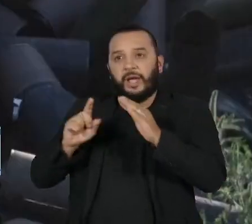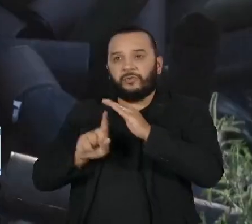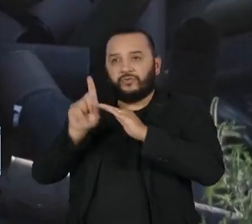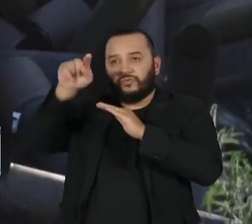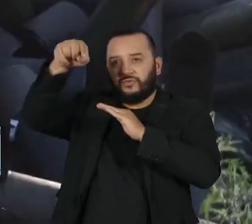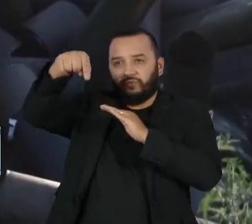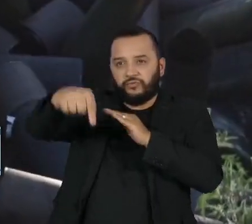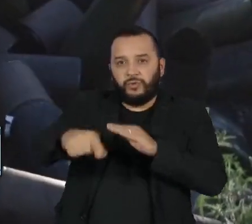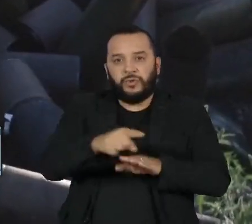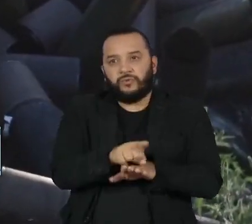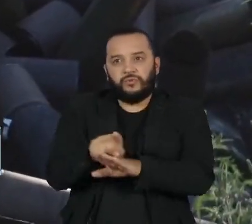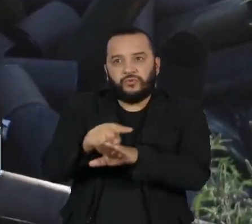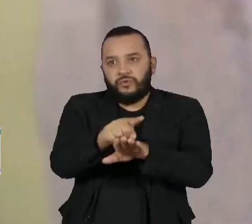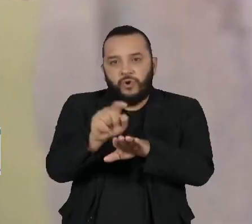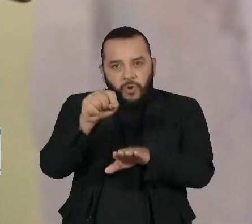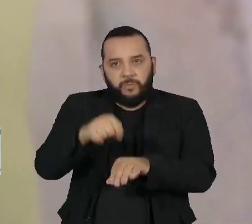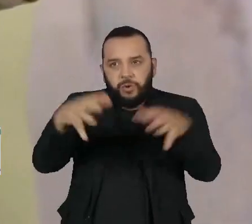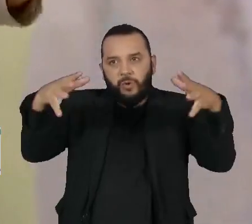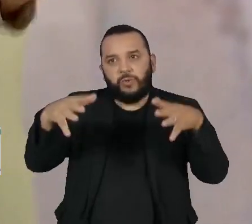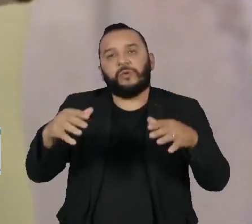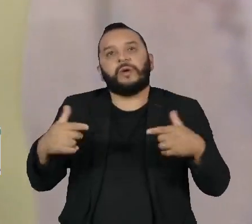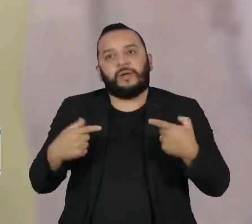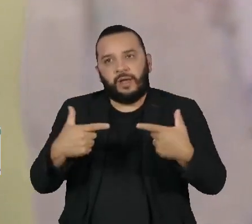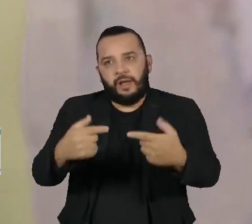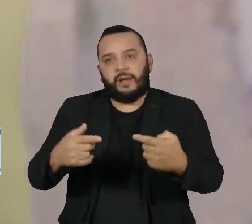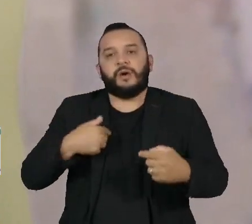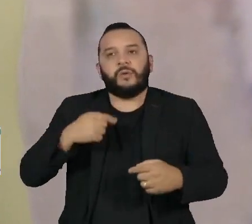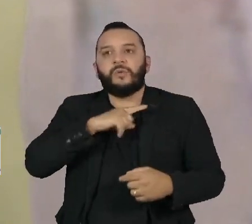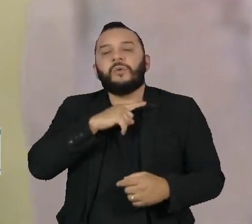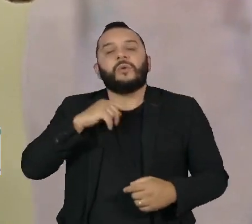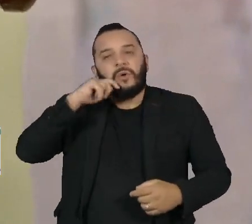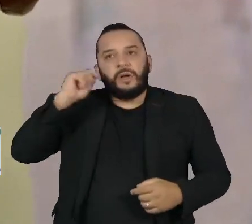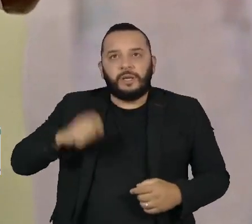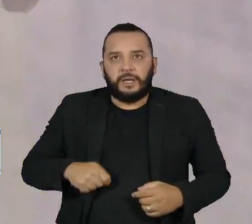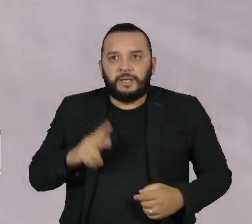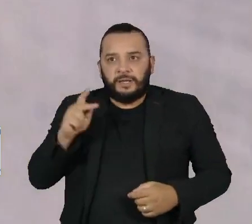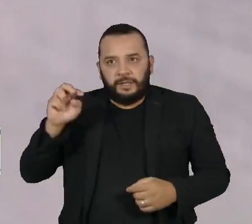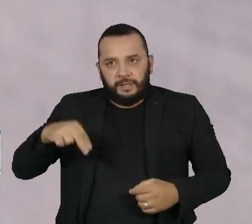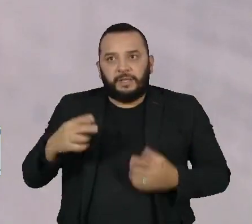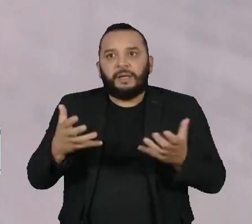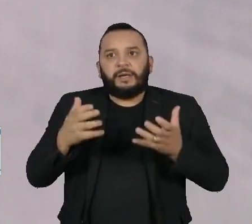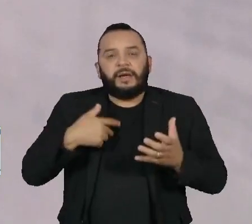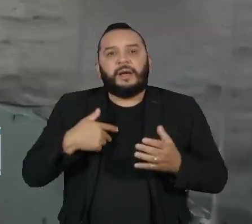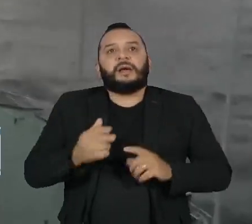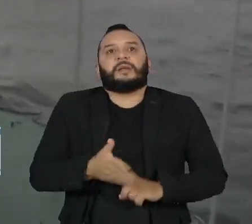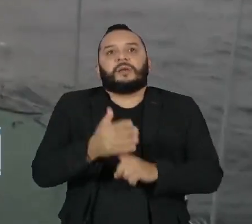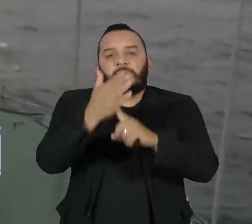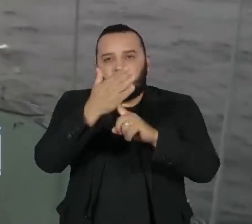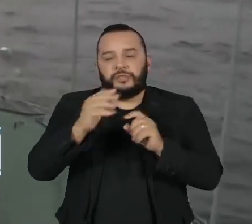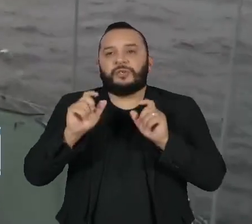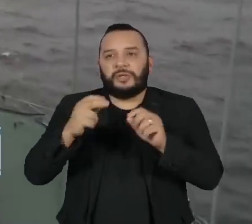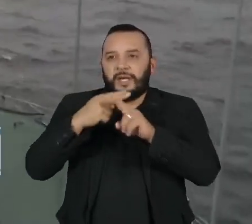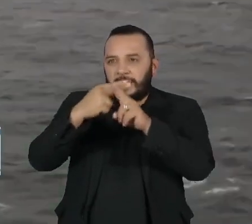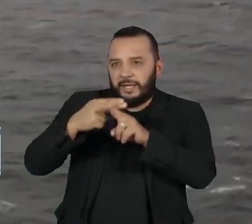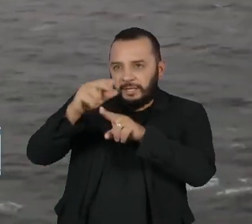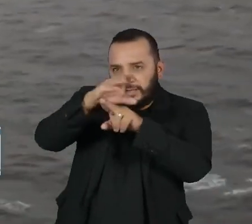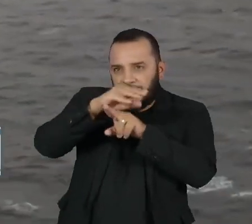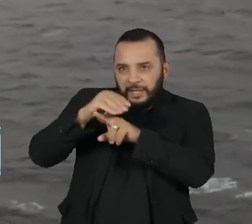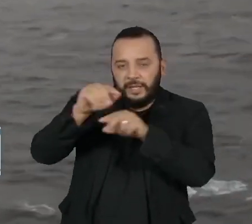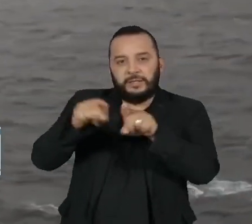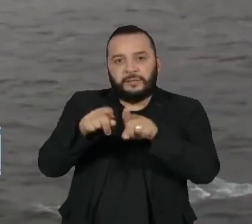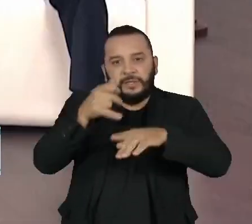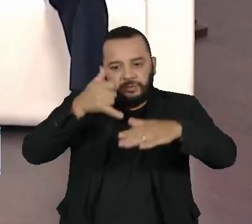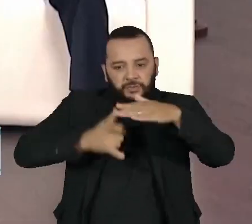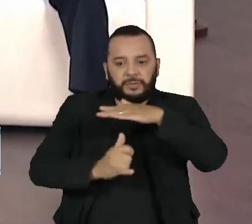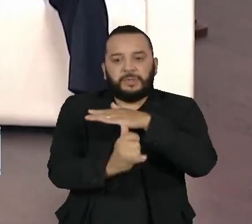antitranque para guerra contra a Ucrânia já aqui em João 1 espera que a Rússia forneça a tecnologia avançada para satélites e submarinos